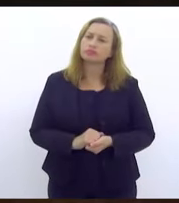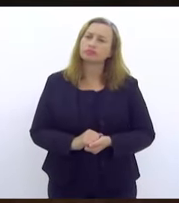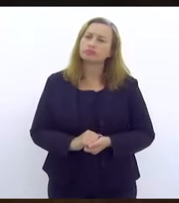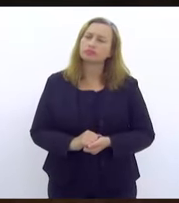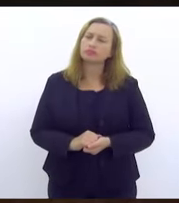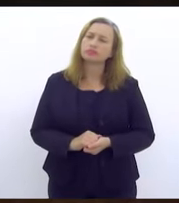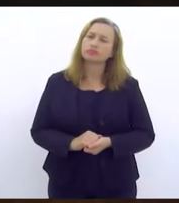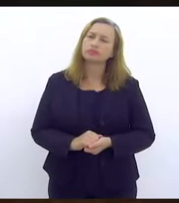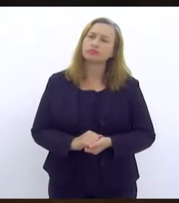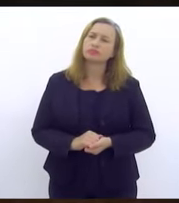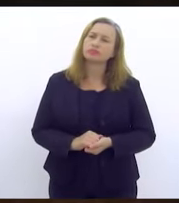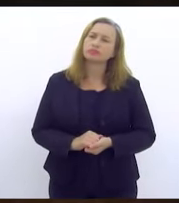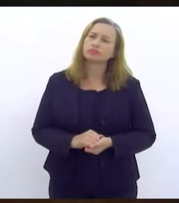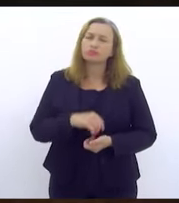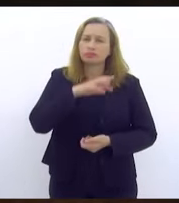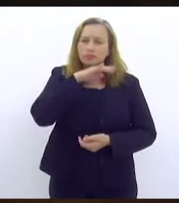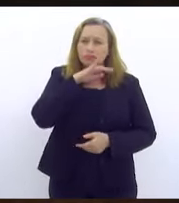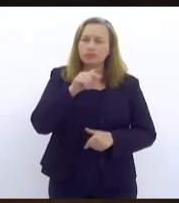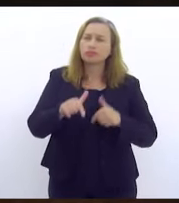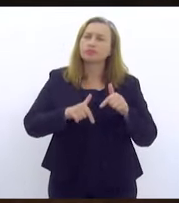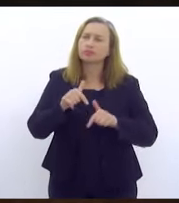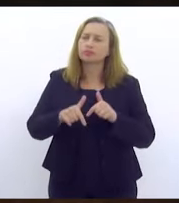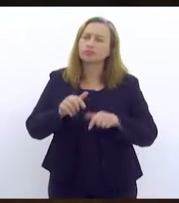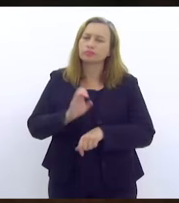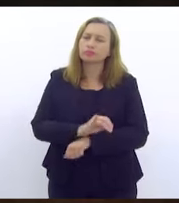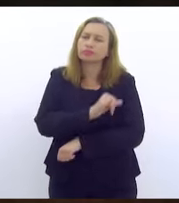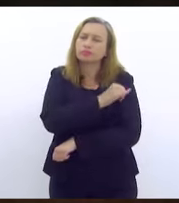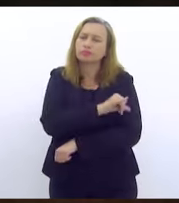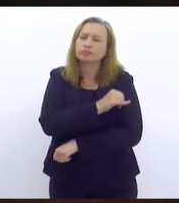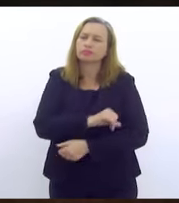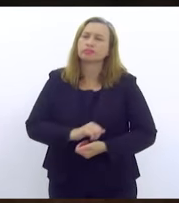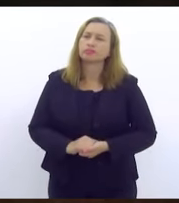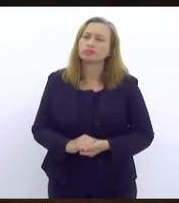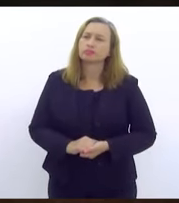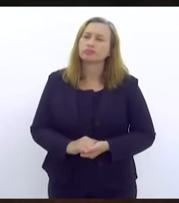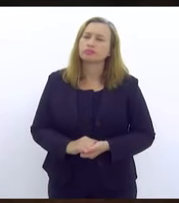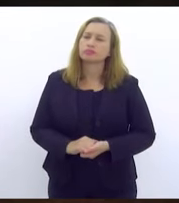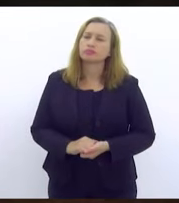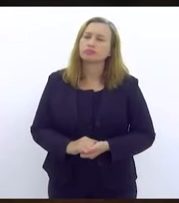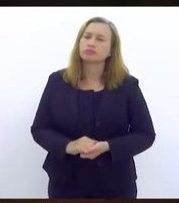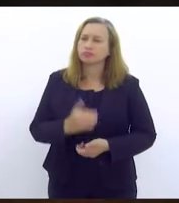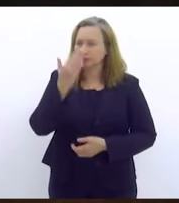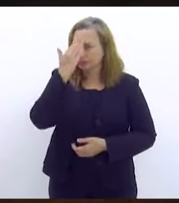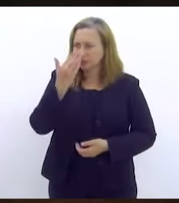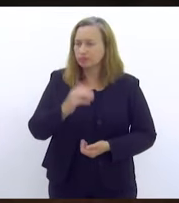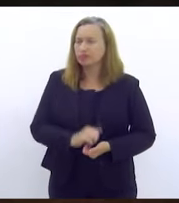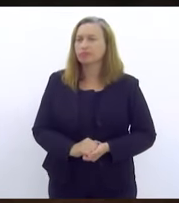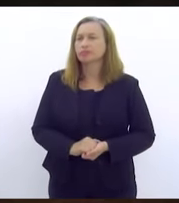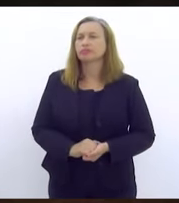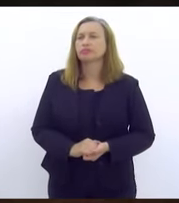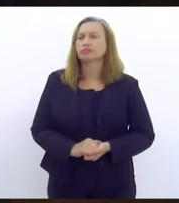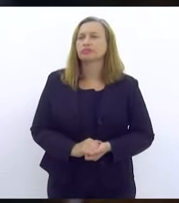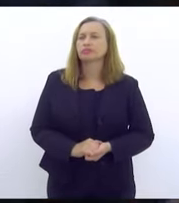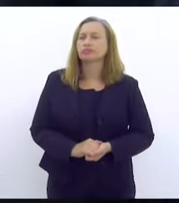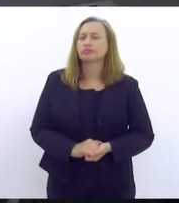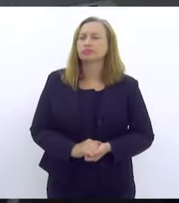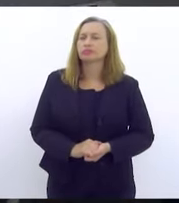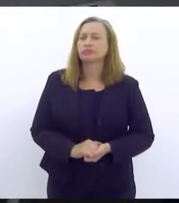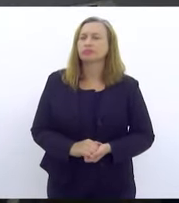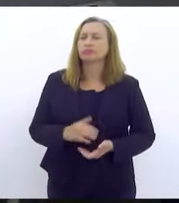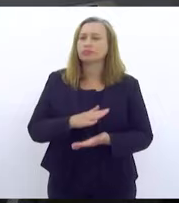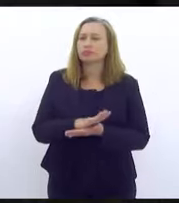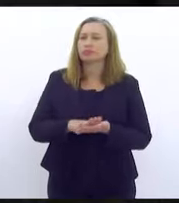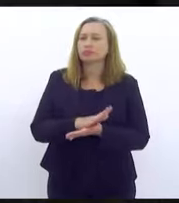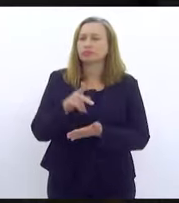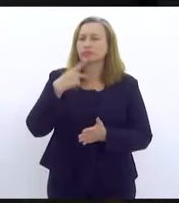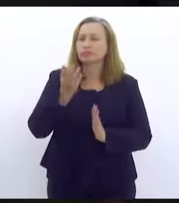o serviço que vem prestando aqui no Estado do Rio de Janeiro. Sem mais delongas, presidente, obrigado. Nada mais